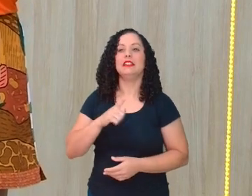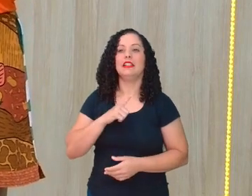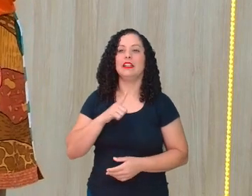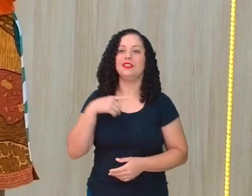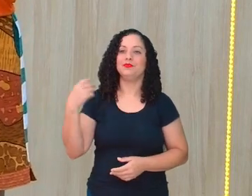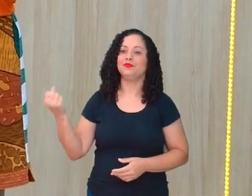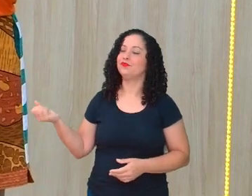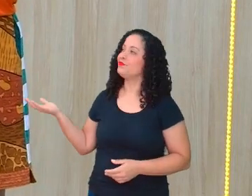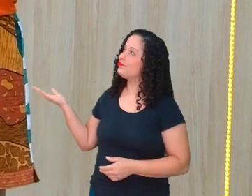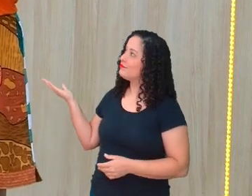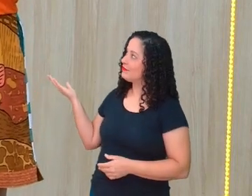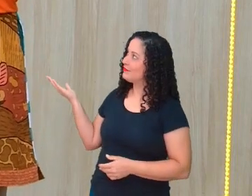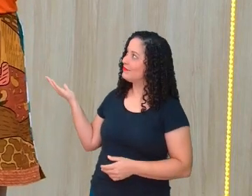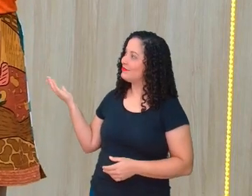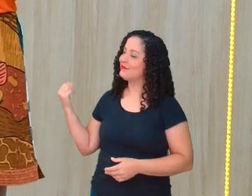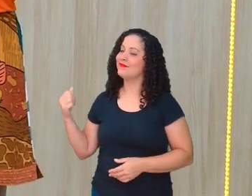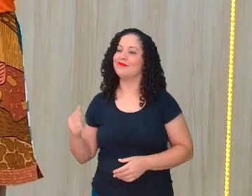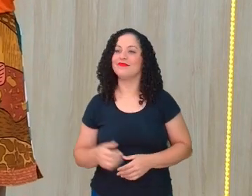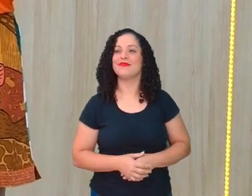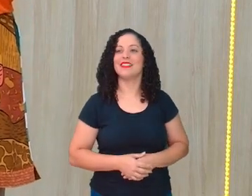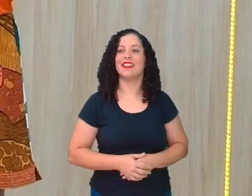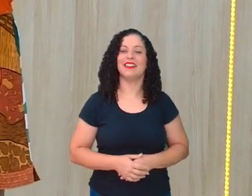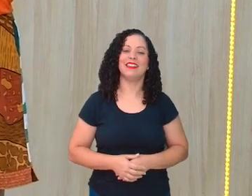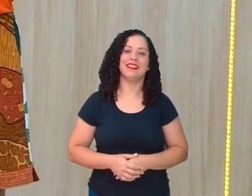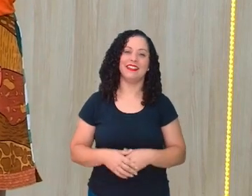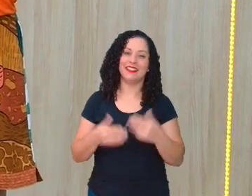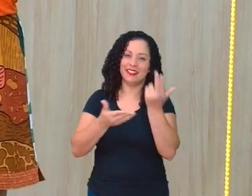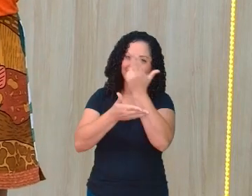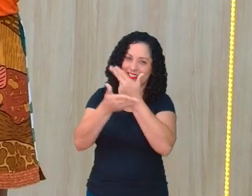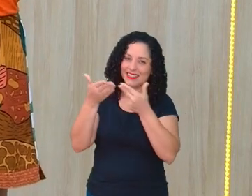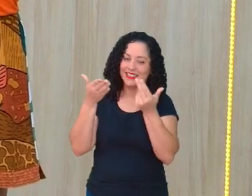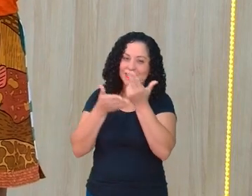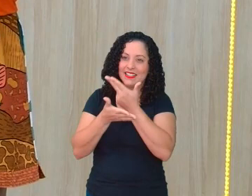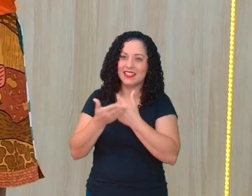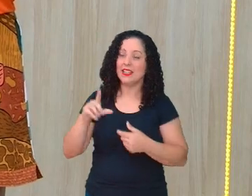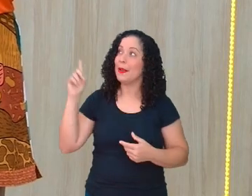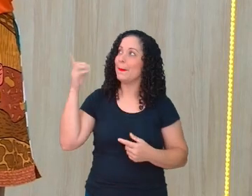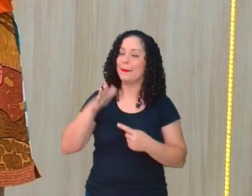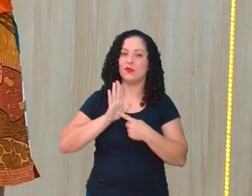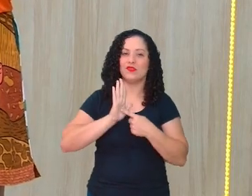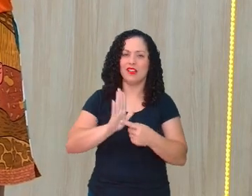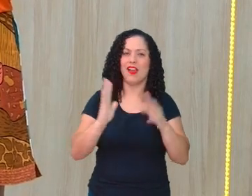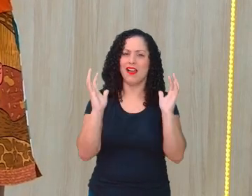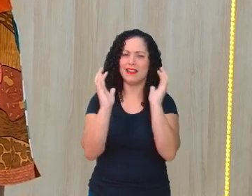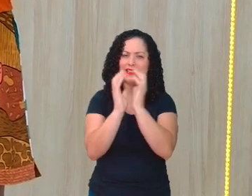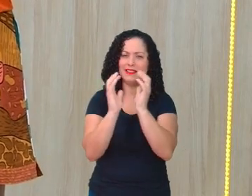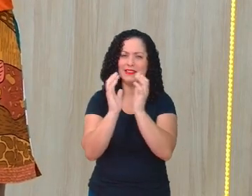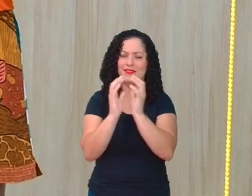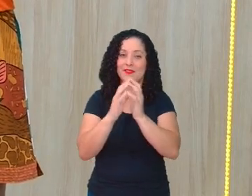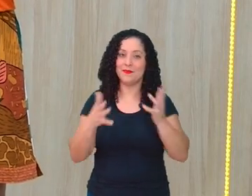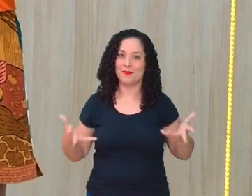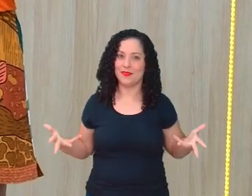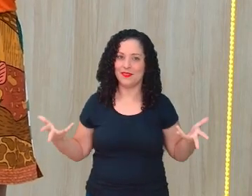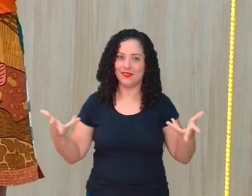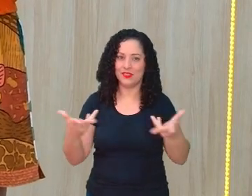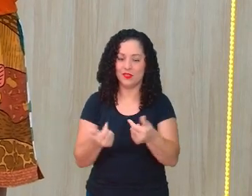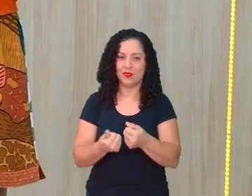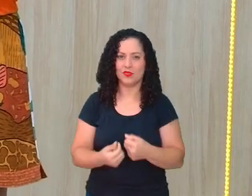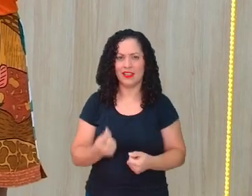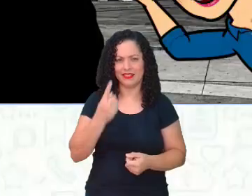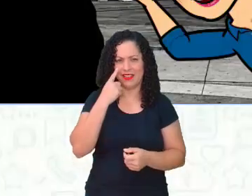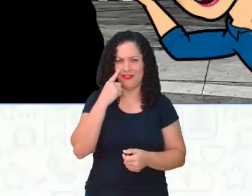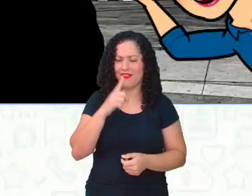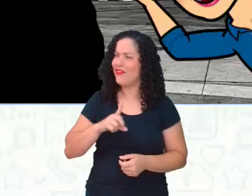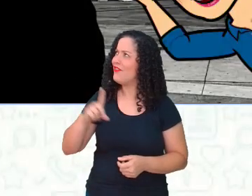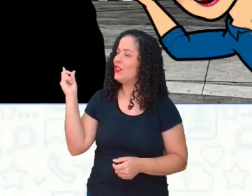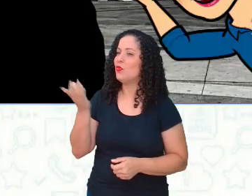imagem, né, nosso avatarzinho de sempre, o nosso Recife maravilhoso. E ali vocês estão vendo, né, um